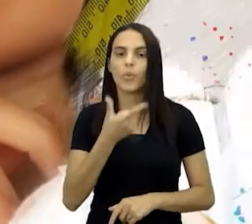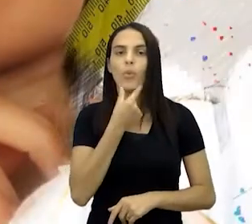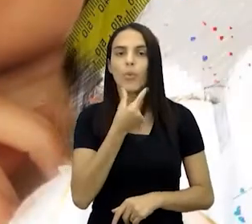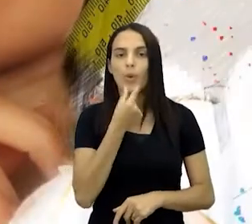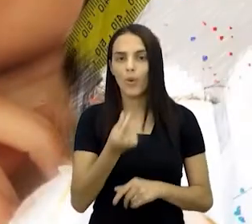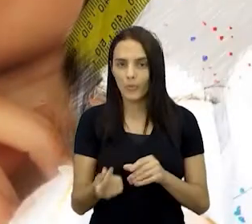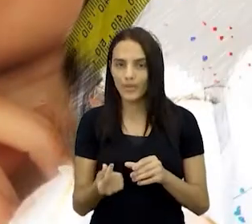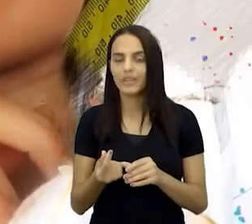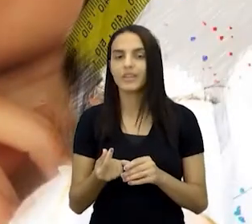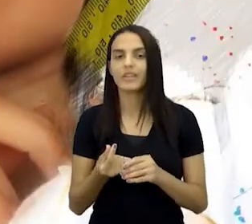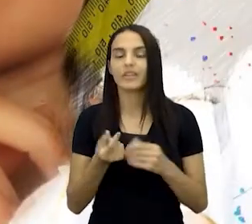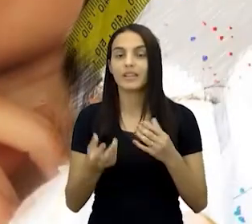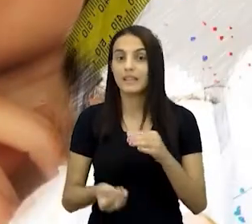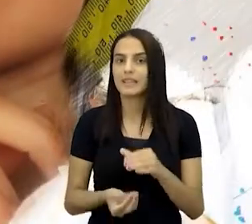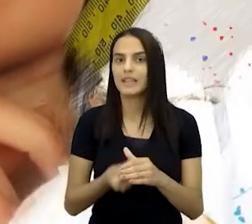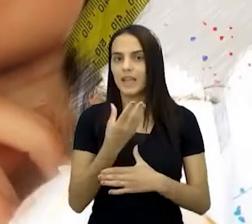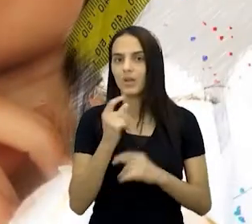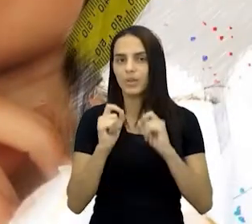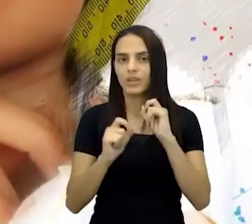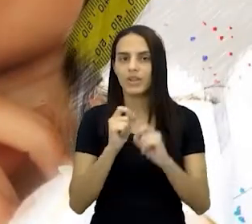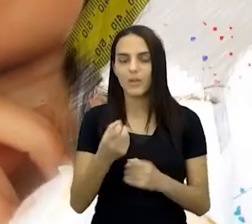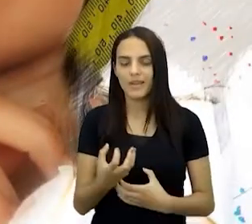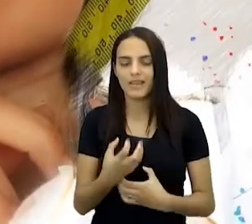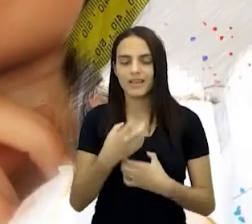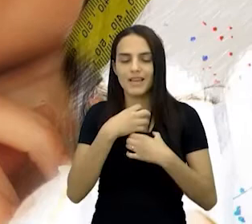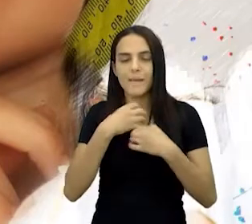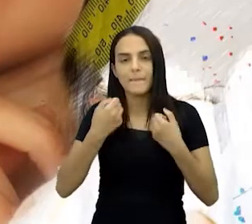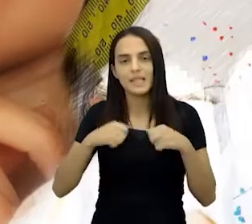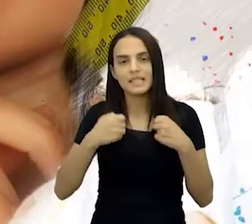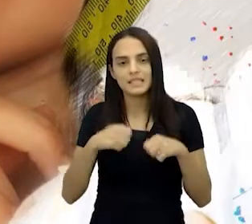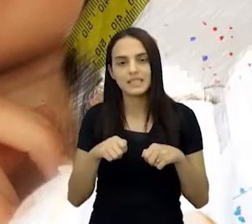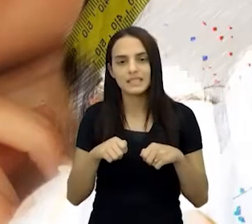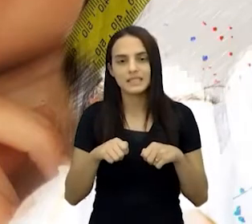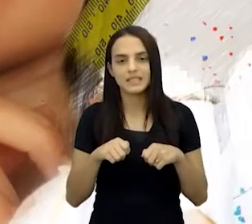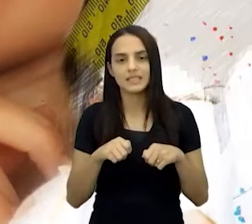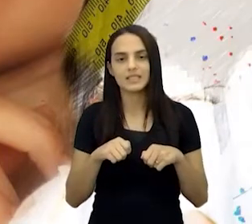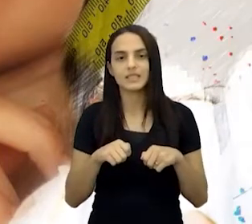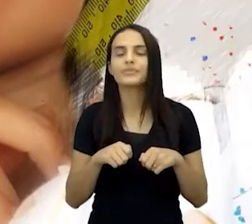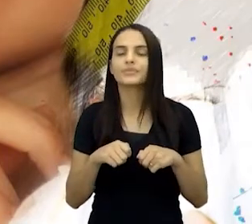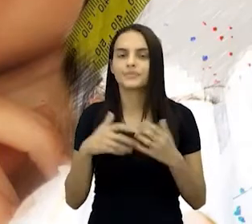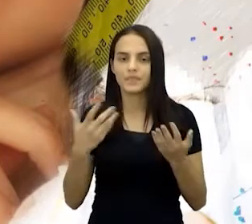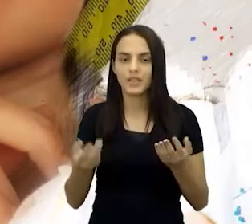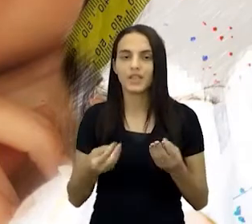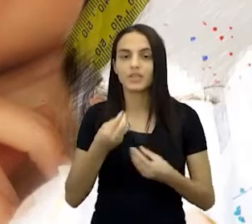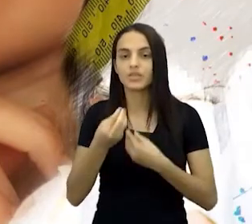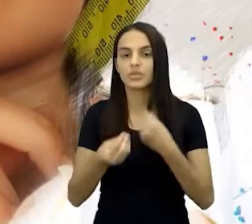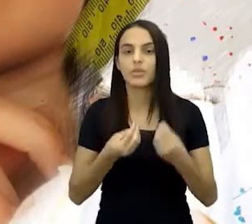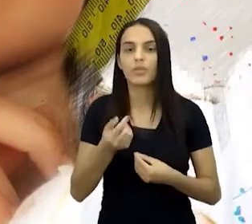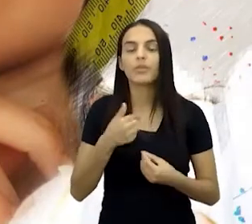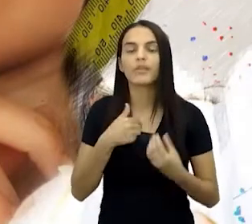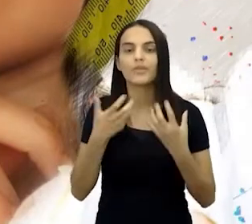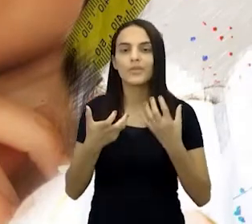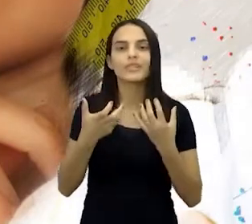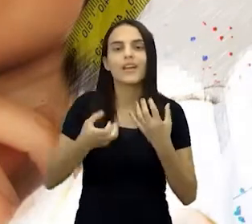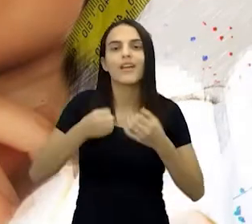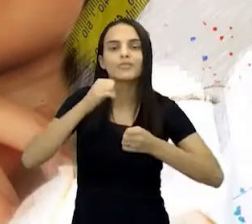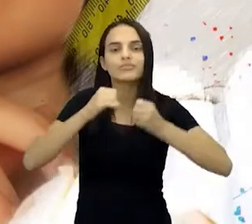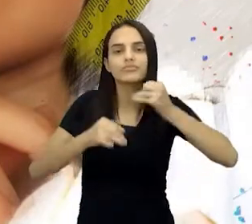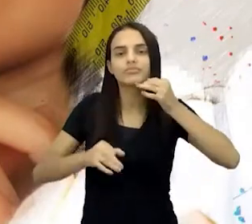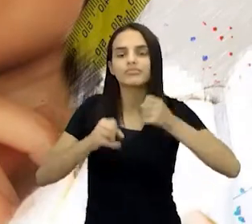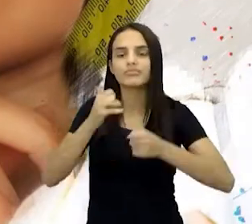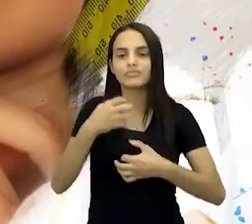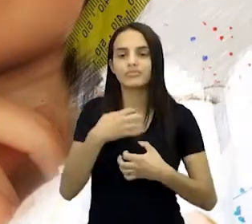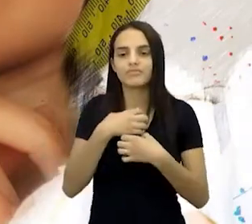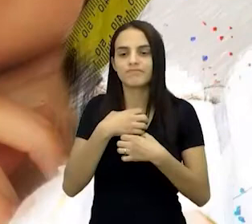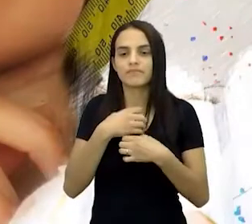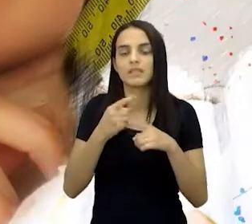de uma necessidade não tão funcional, muito do seu subjetivo, né? De como eu quero me expressar e